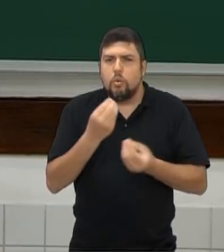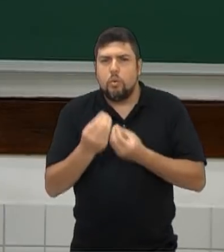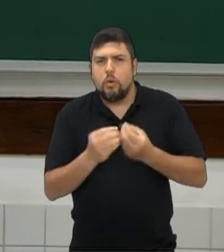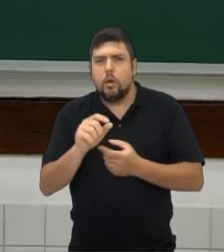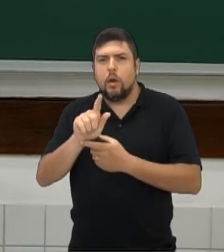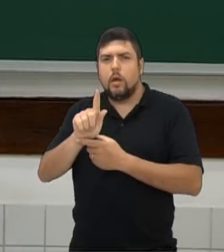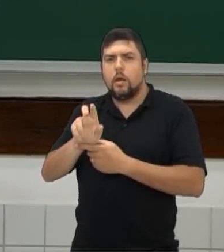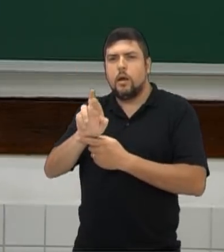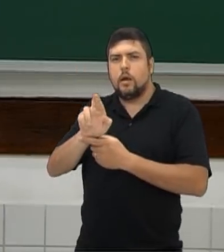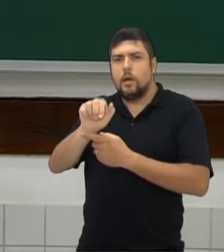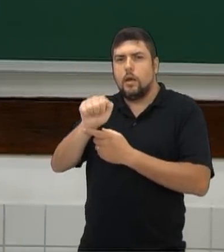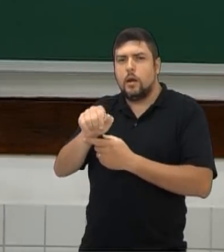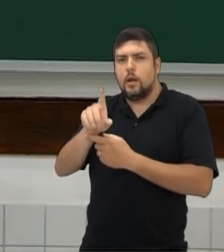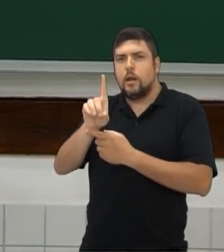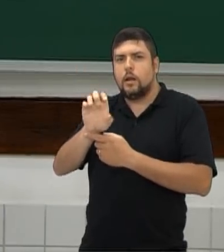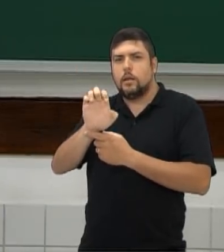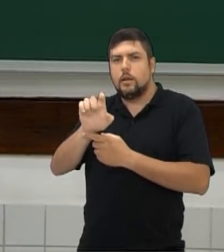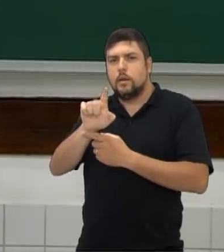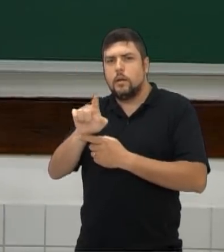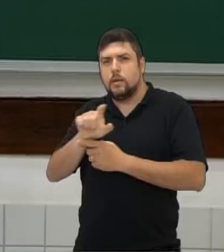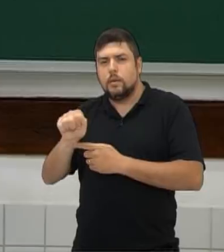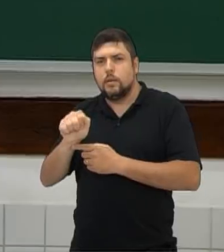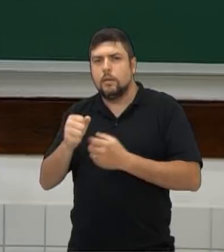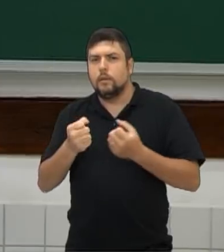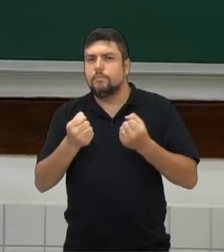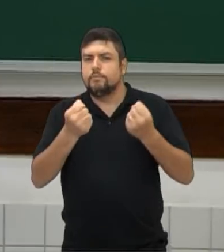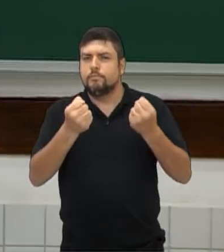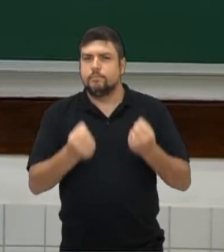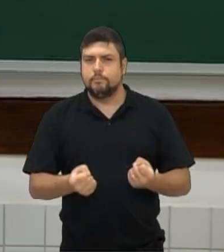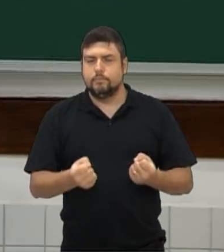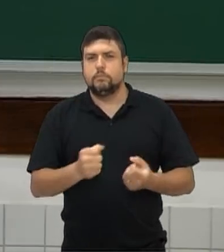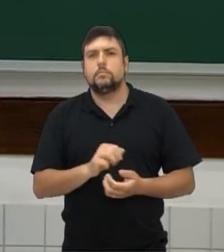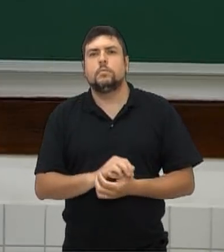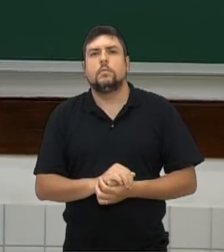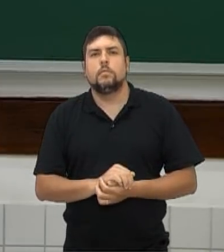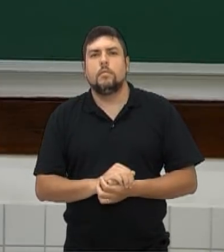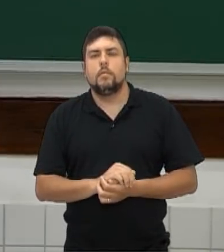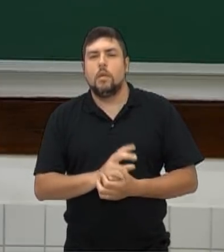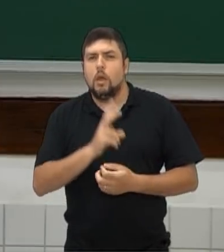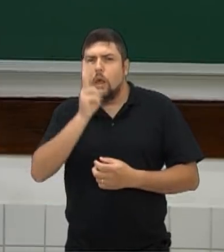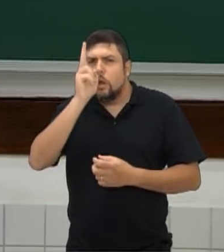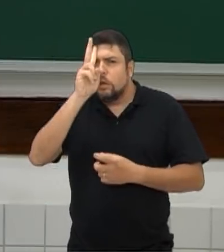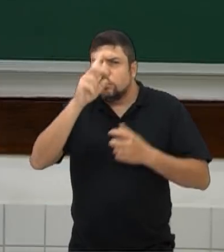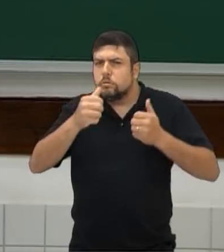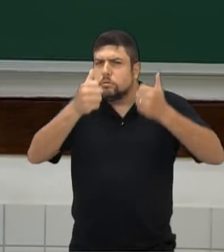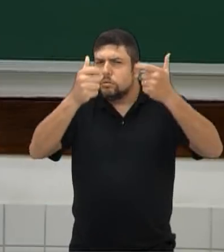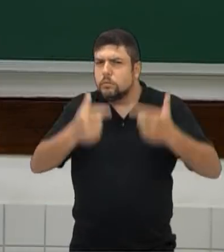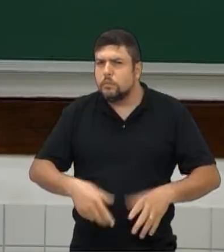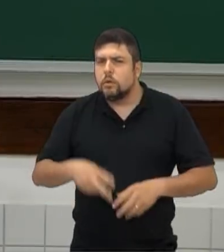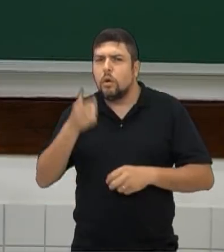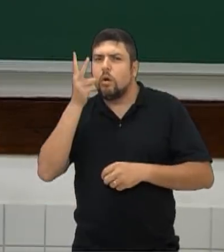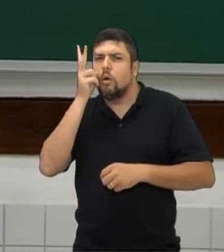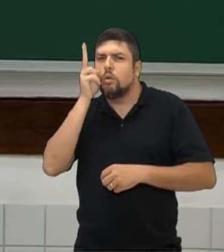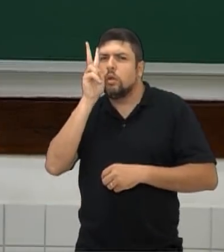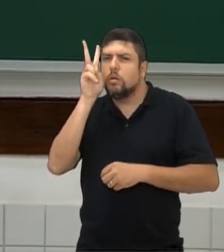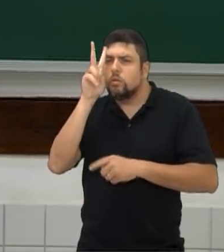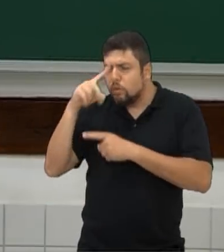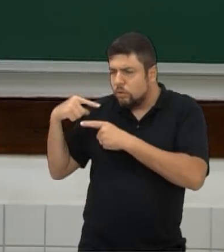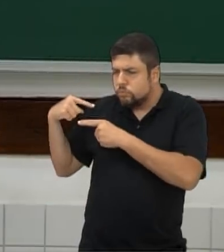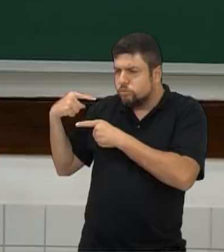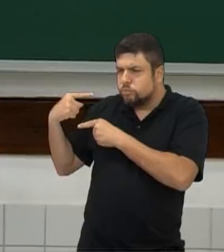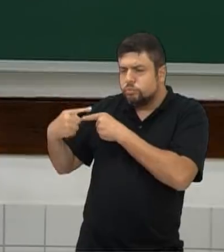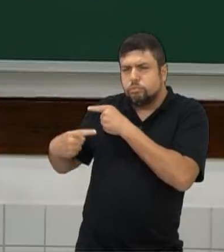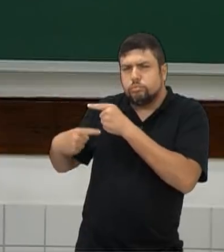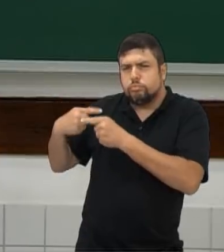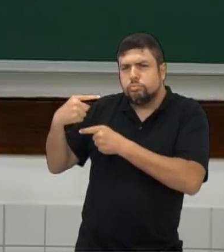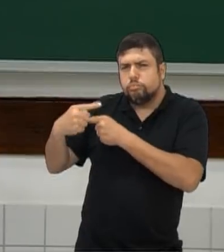professora contou para vocês? Que com a história da humanidade, as coisas vão surgindo e precisaram ser padronizadas? Lembra